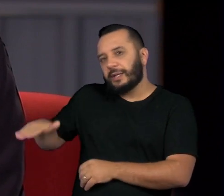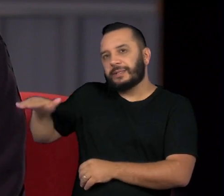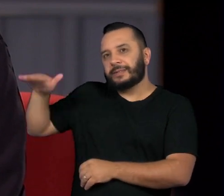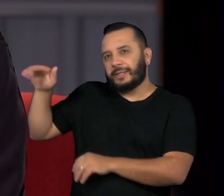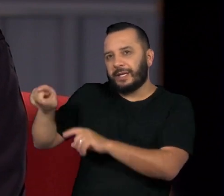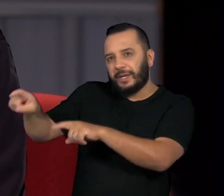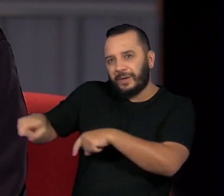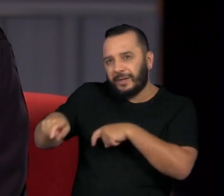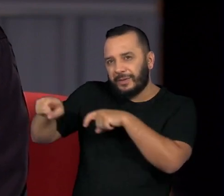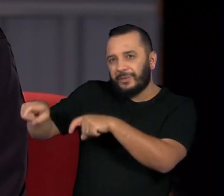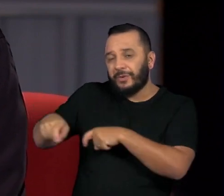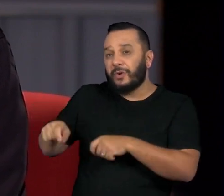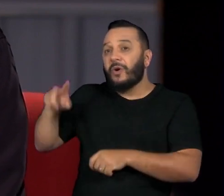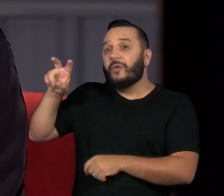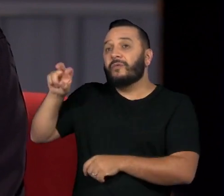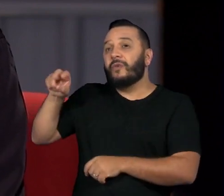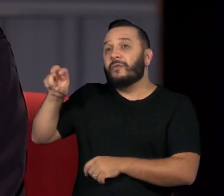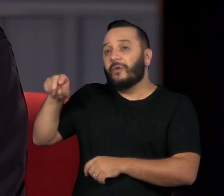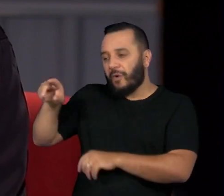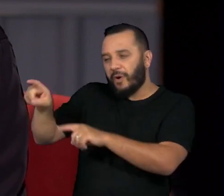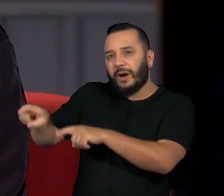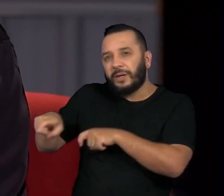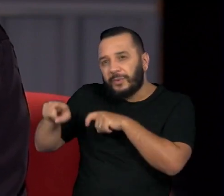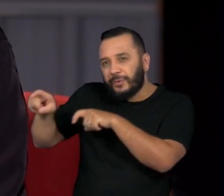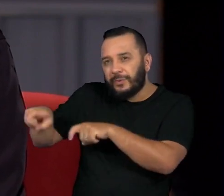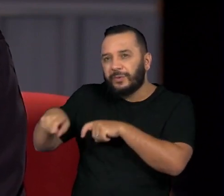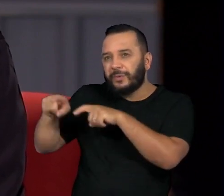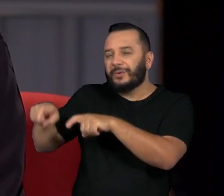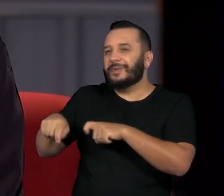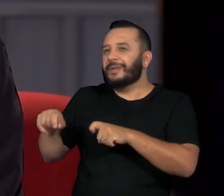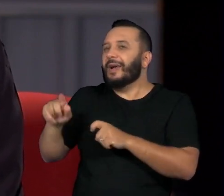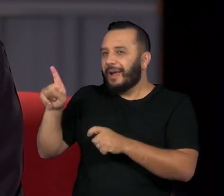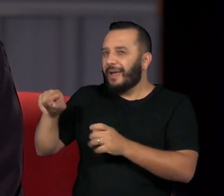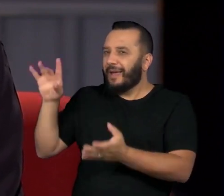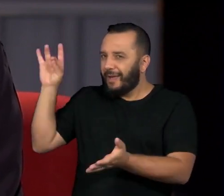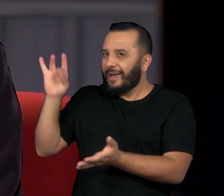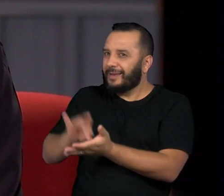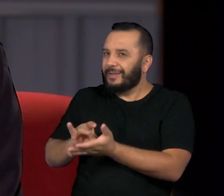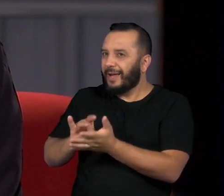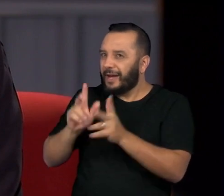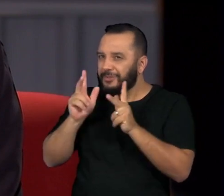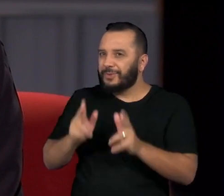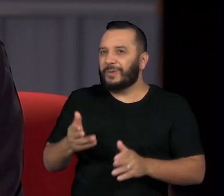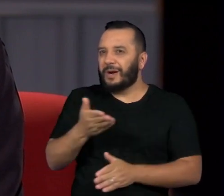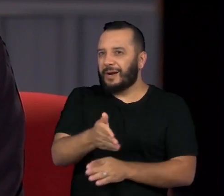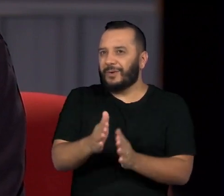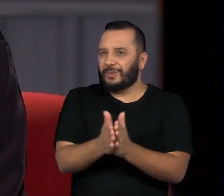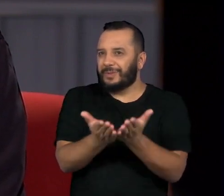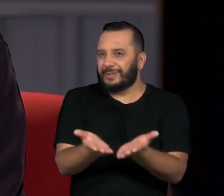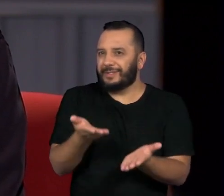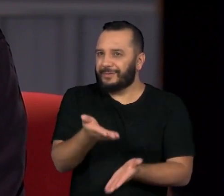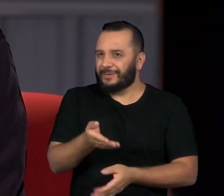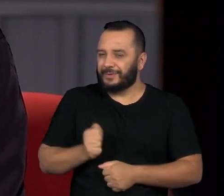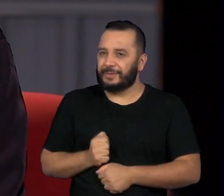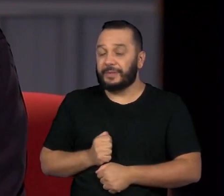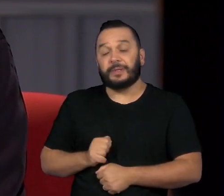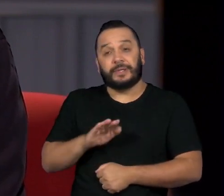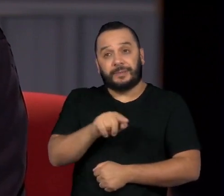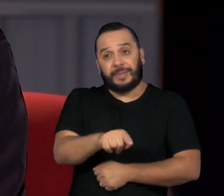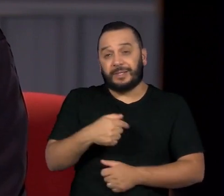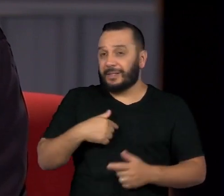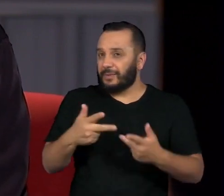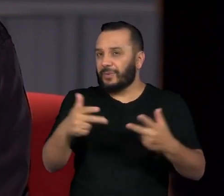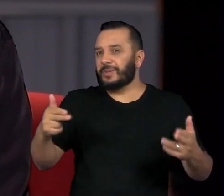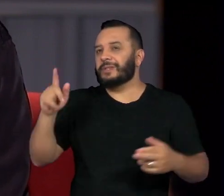que eram agricultores. Viviam uma realidade muito parecida com a que é retratada no livro, mas essas coisas eram